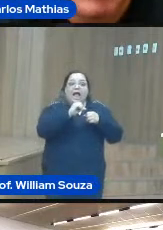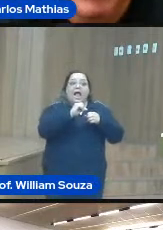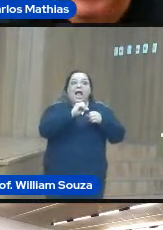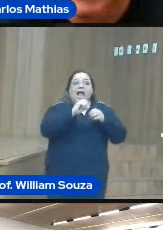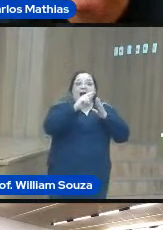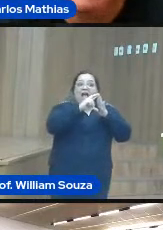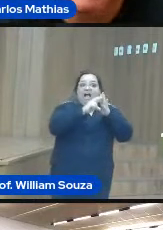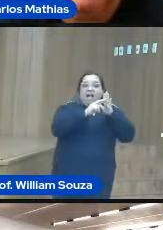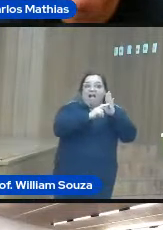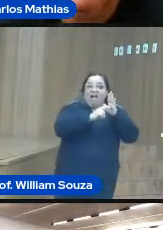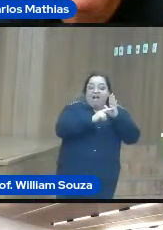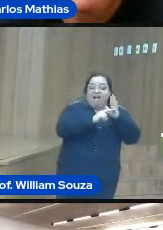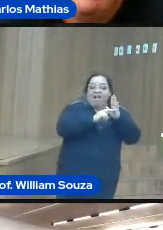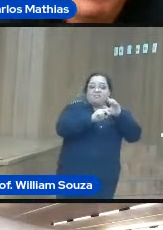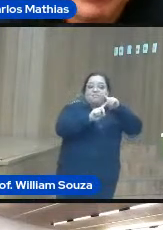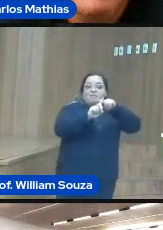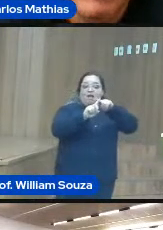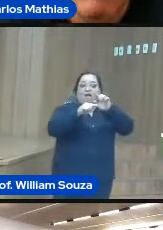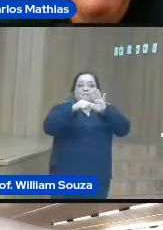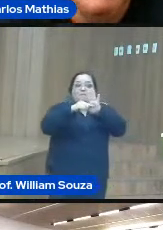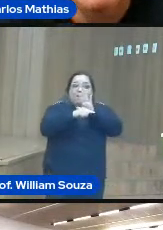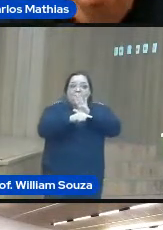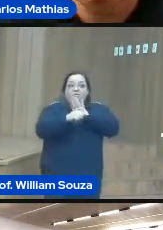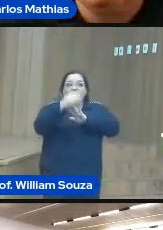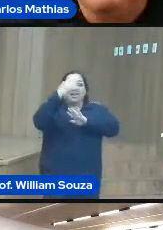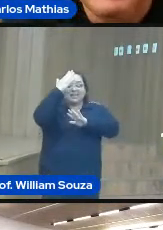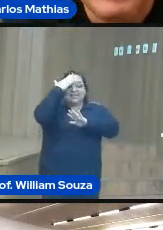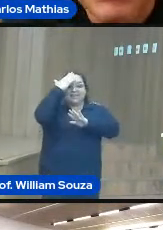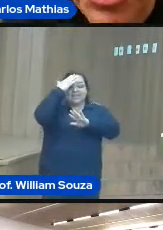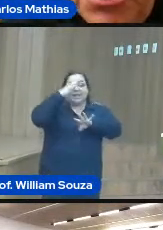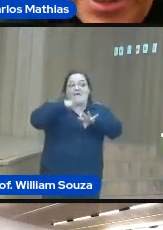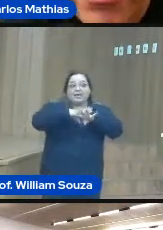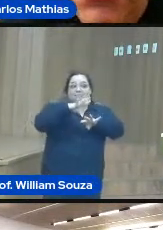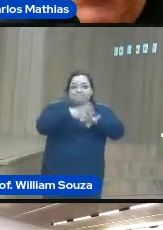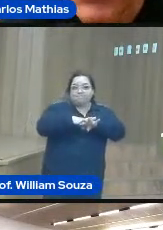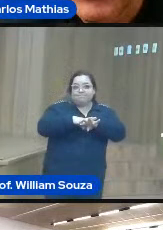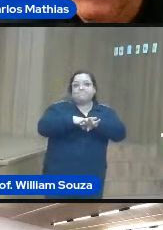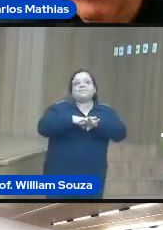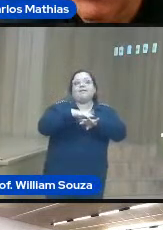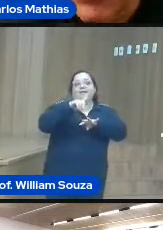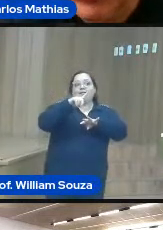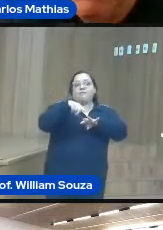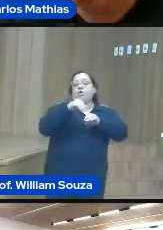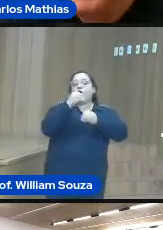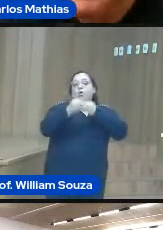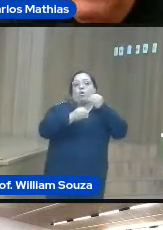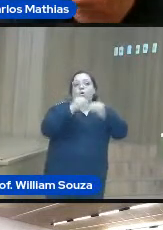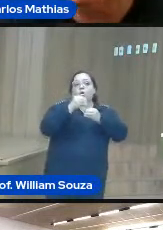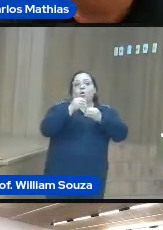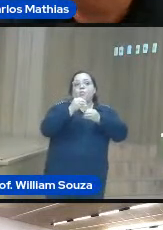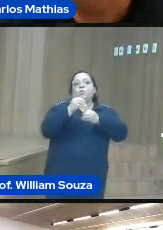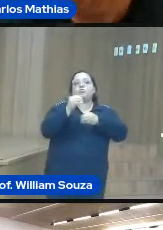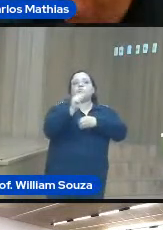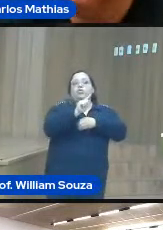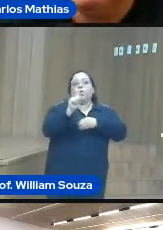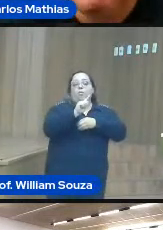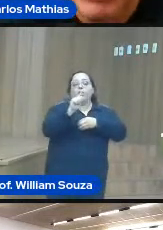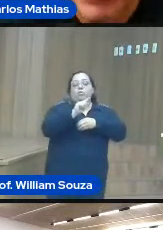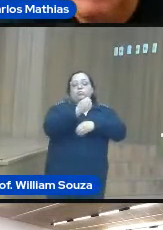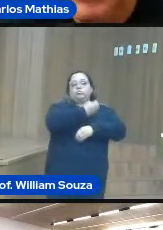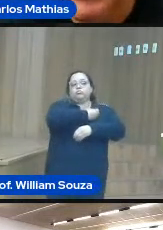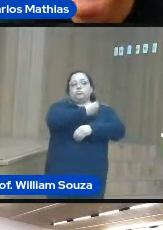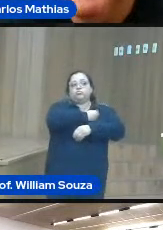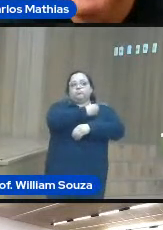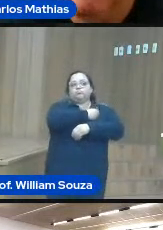compreendida matematicamente. E essa compreensão foi feita em termos geométricos. Os números complexos foram